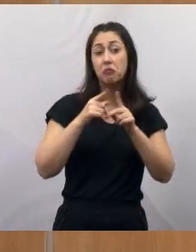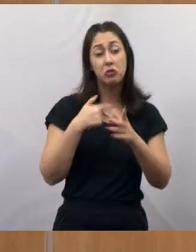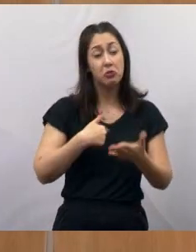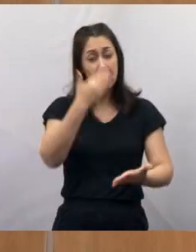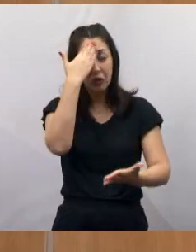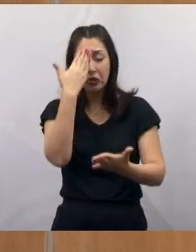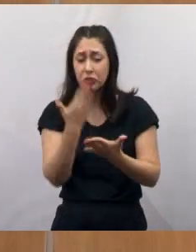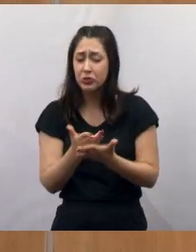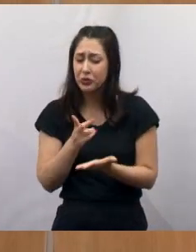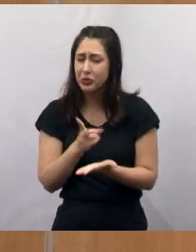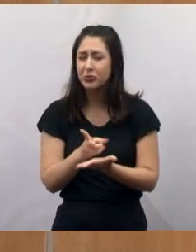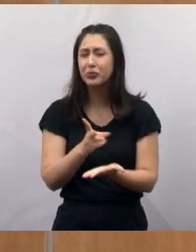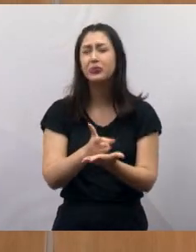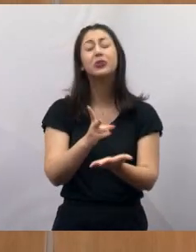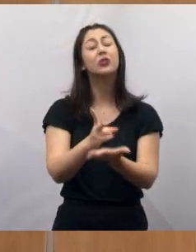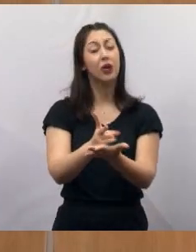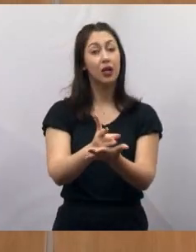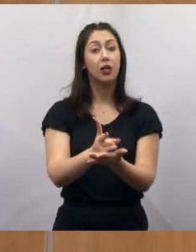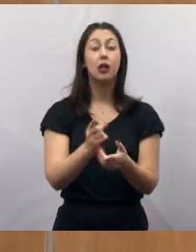cada vez mais, porque